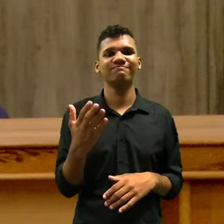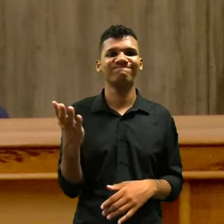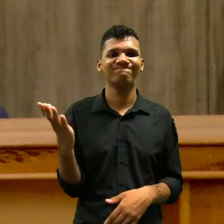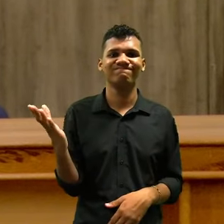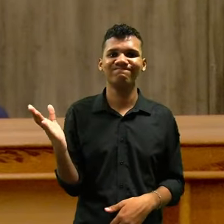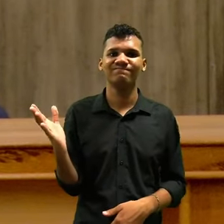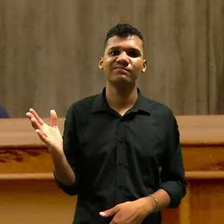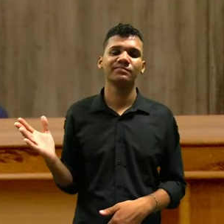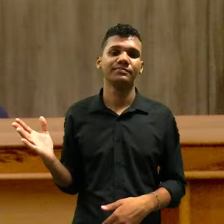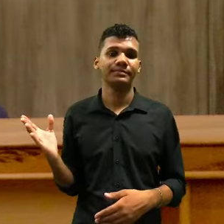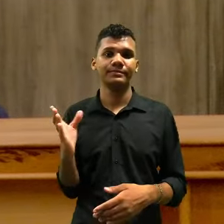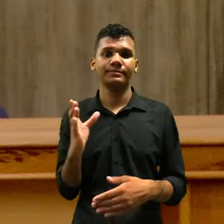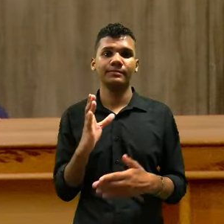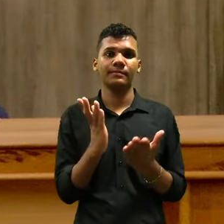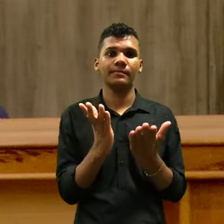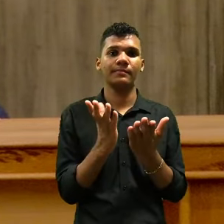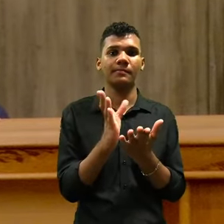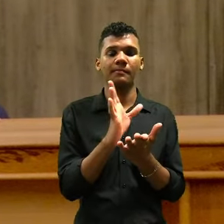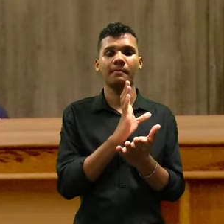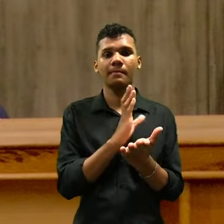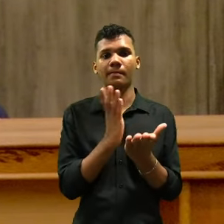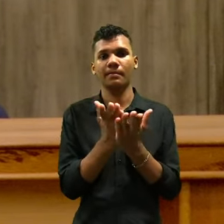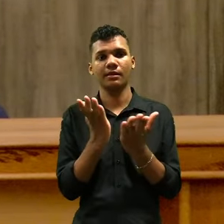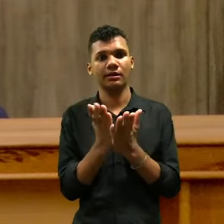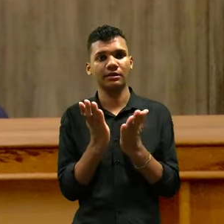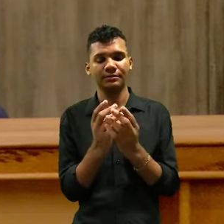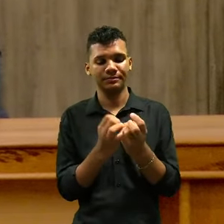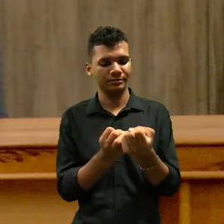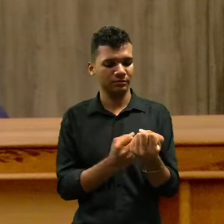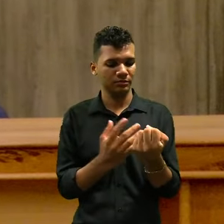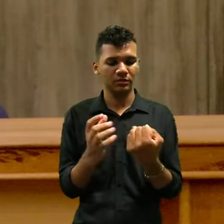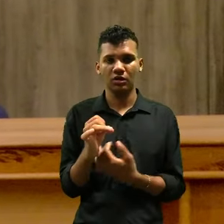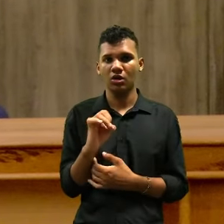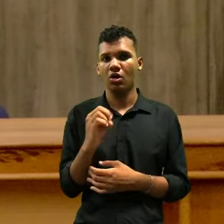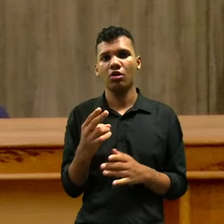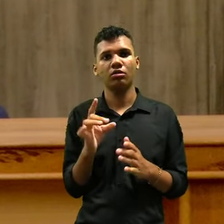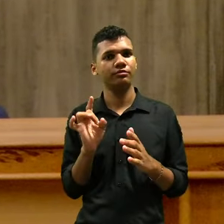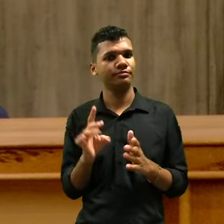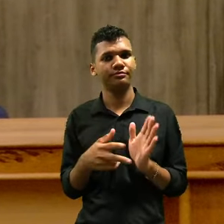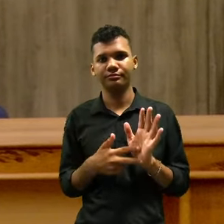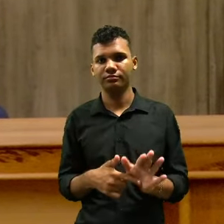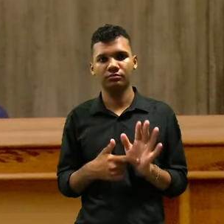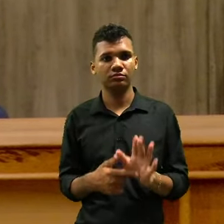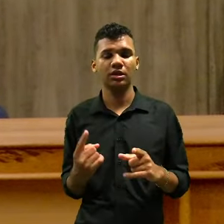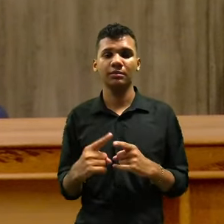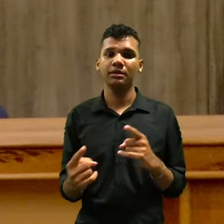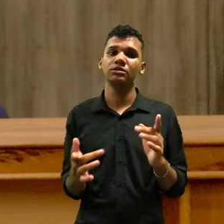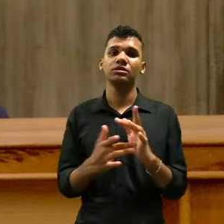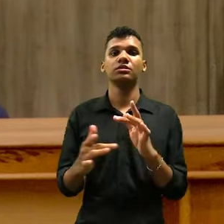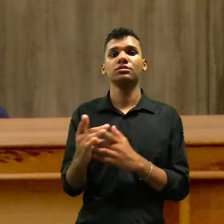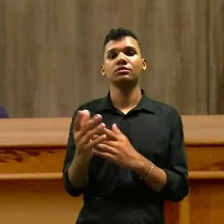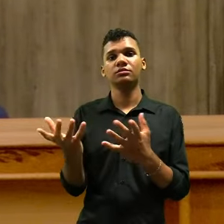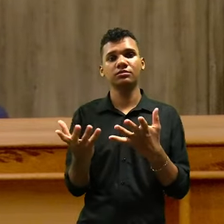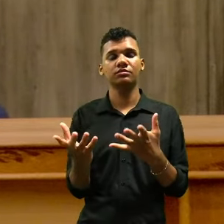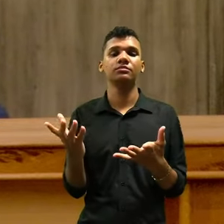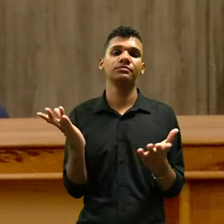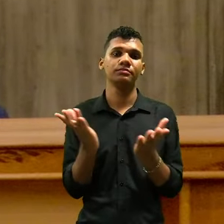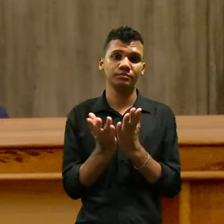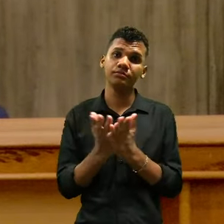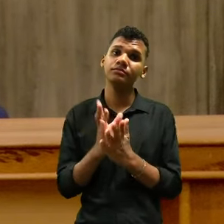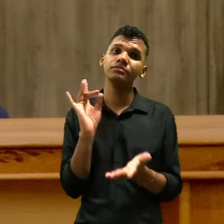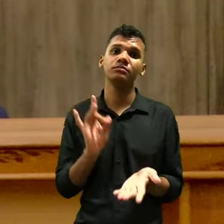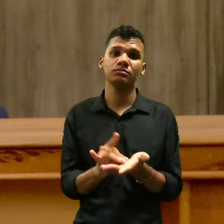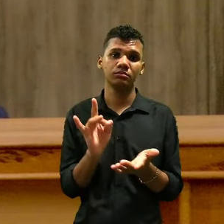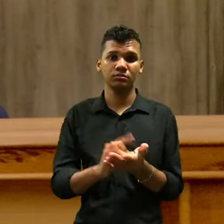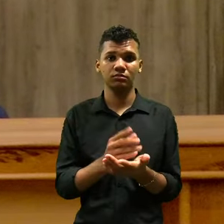quer crente emocional superficial não ele quer o crente olha para cá quando você lê pode